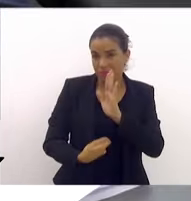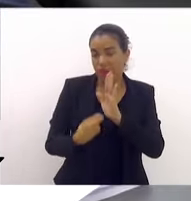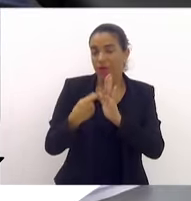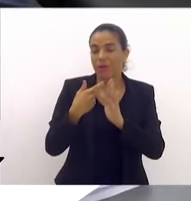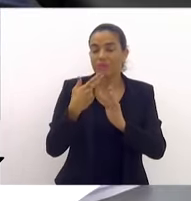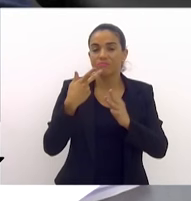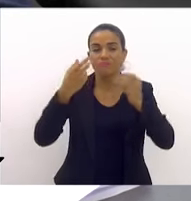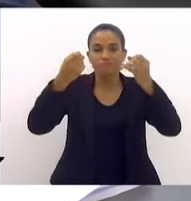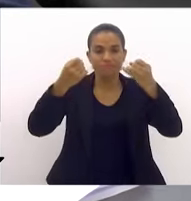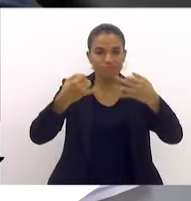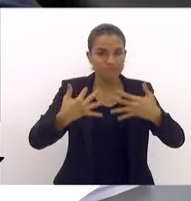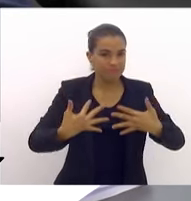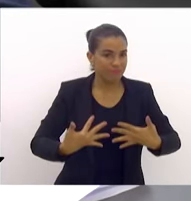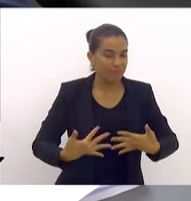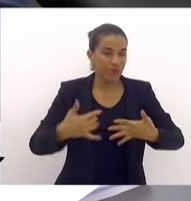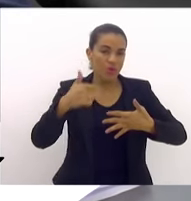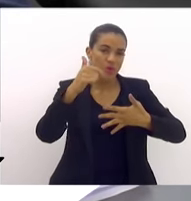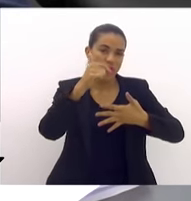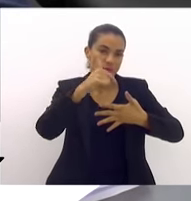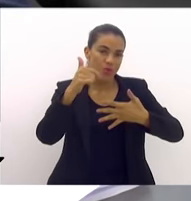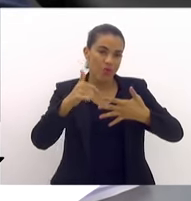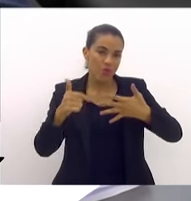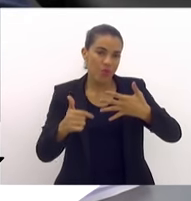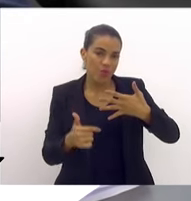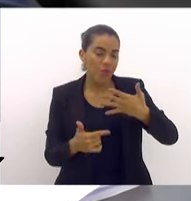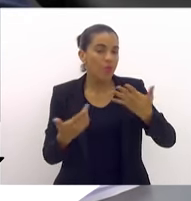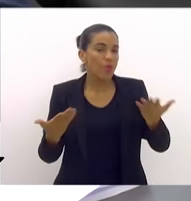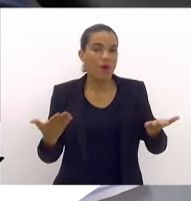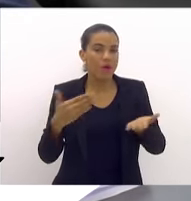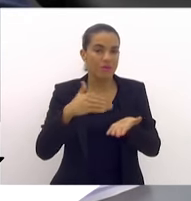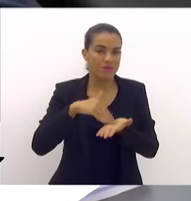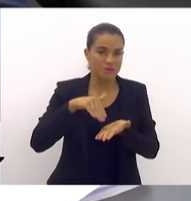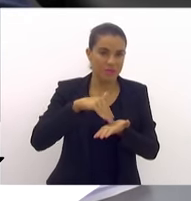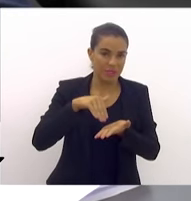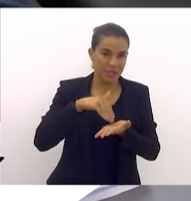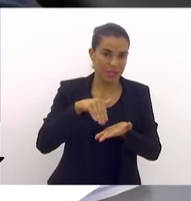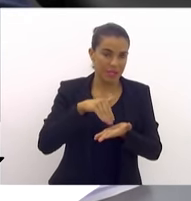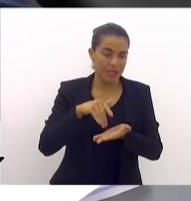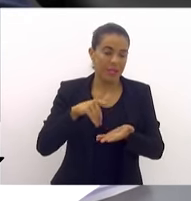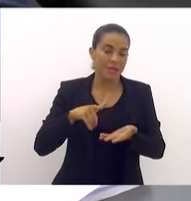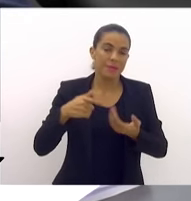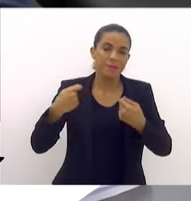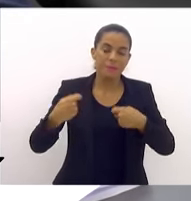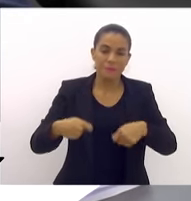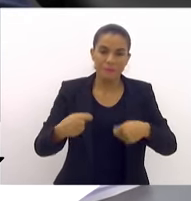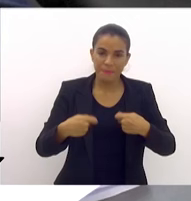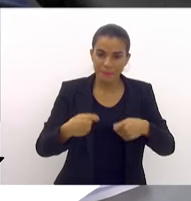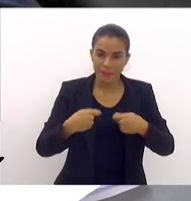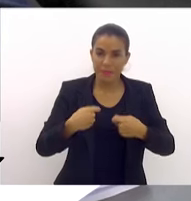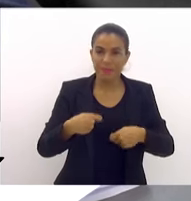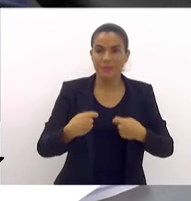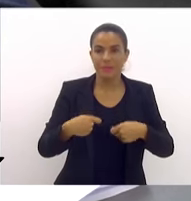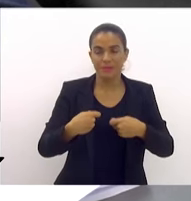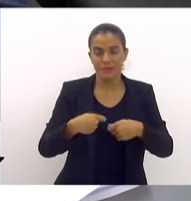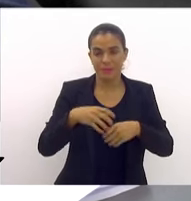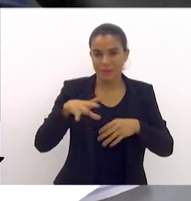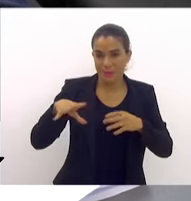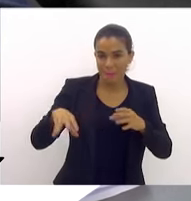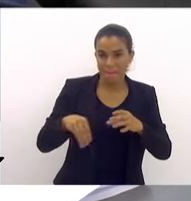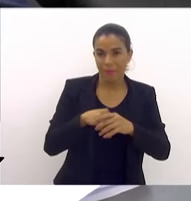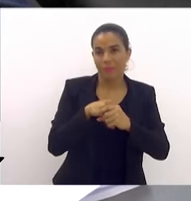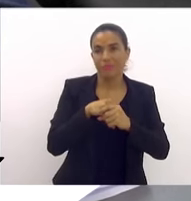discriminou quais foram as secretarias que deveriam fazer as